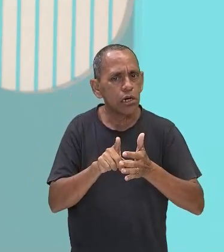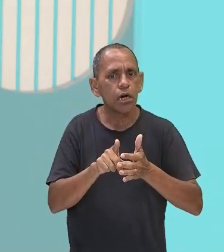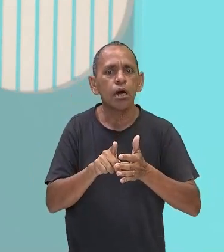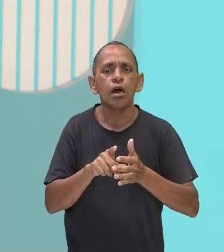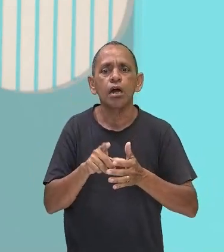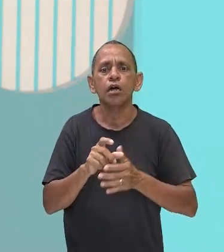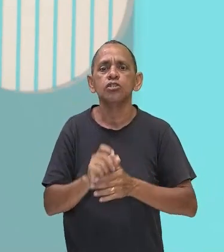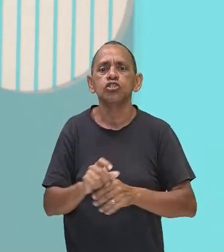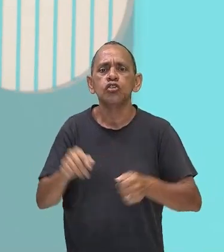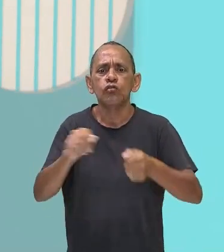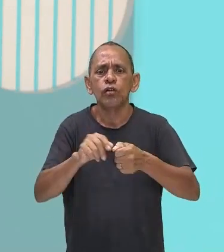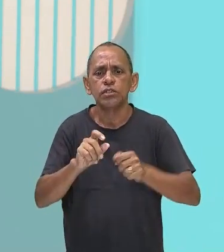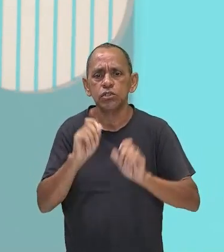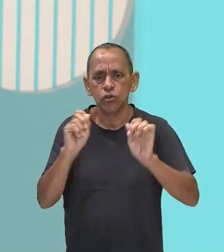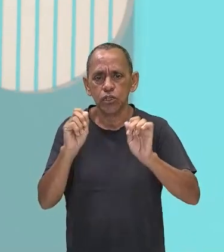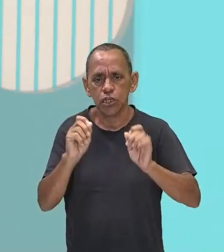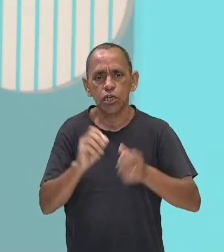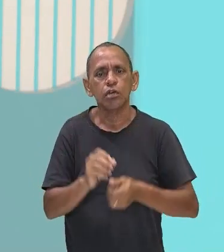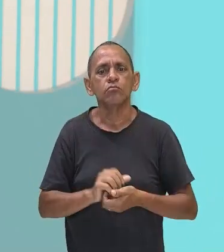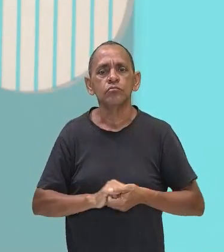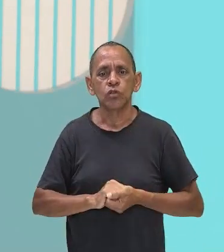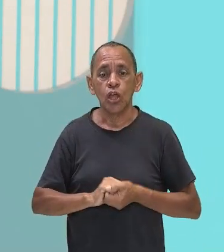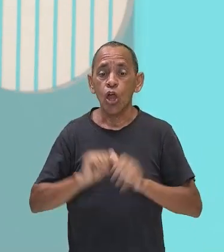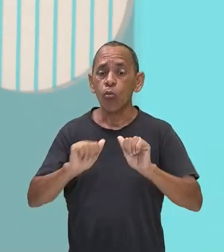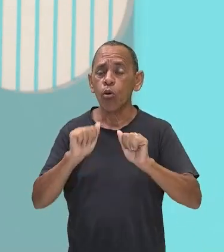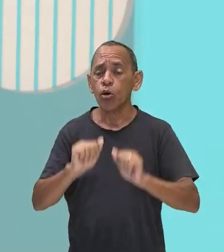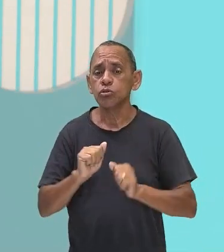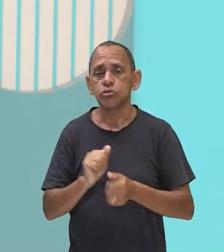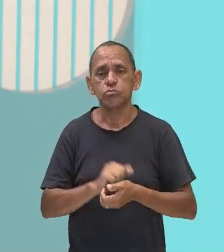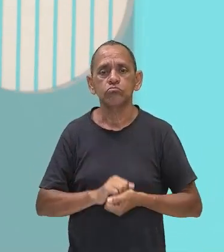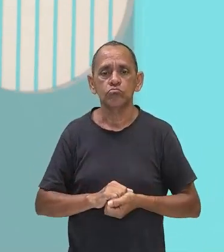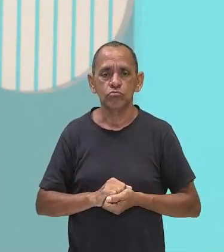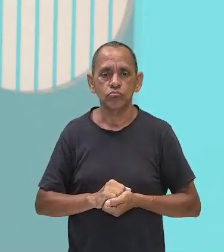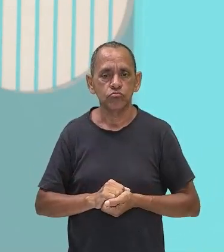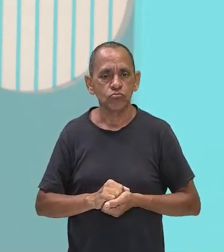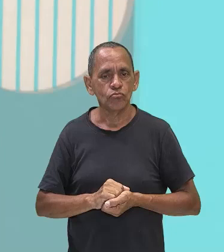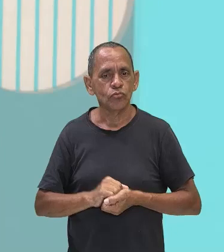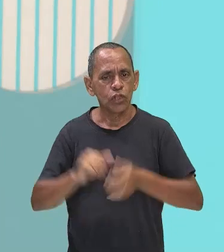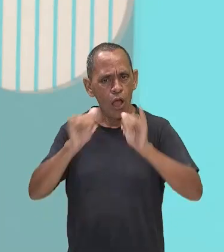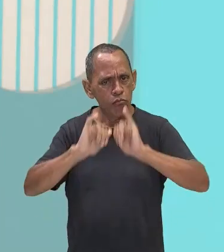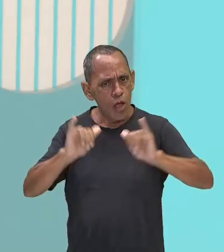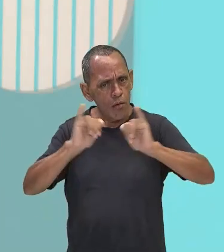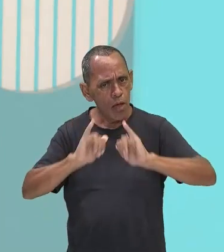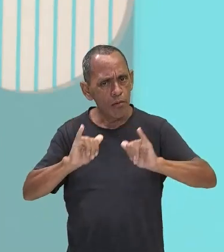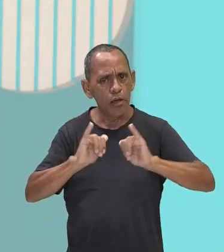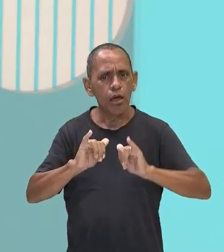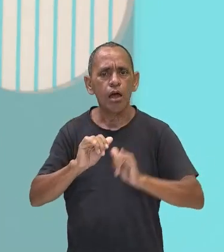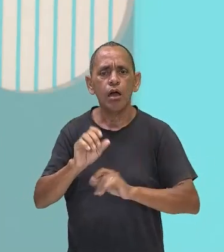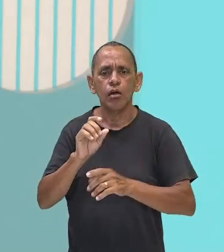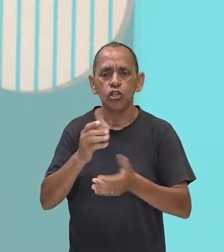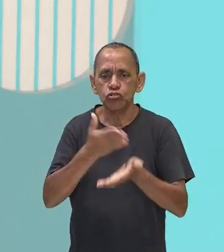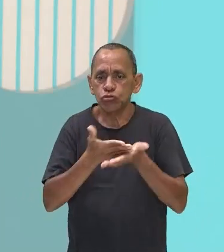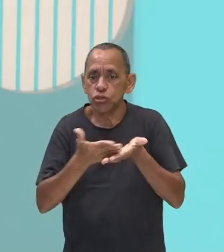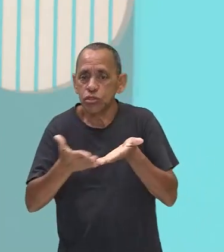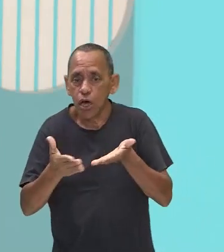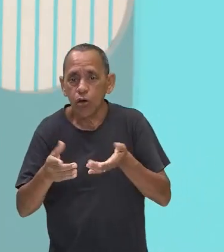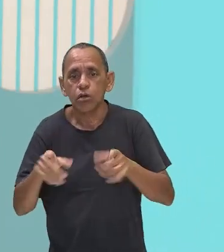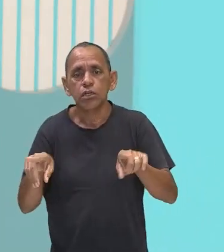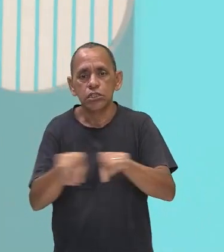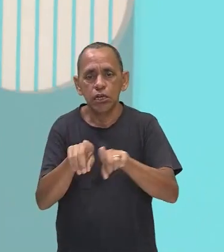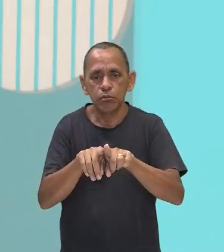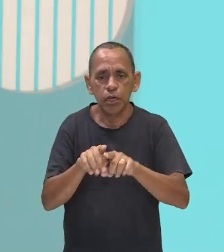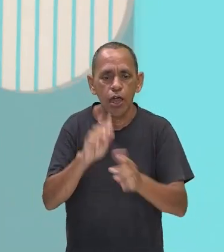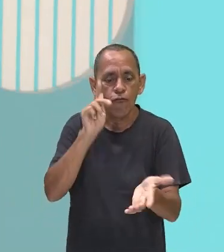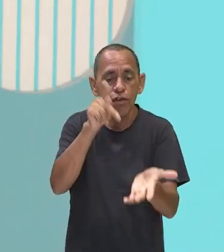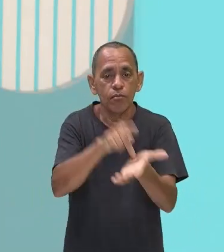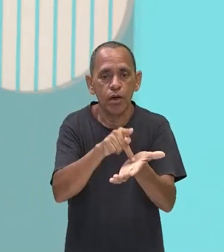à introdução. Eu posso fazer uma declaração inicial, afirmar algo e depois desenvolvo a ideia.